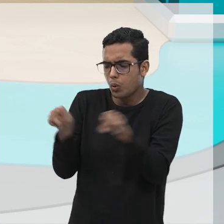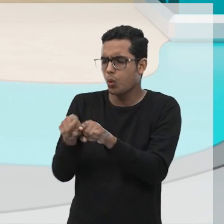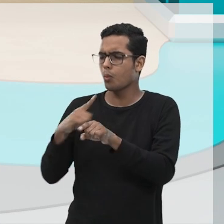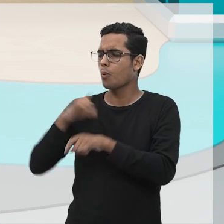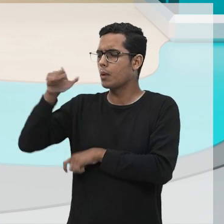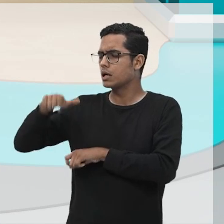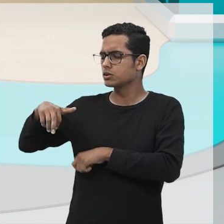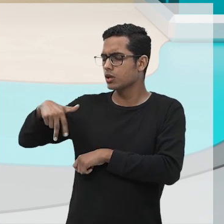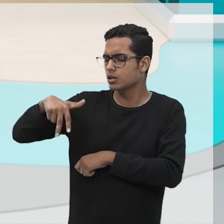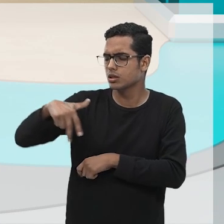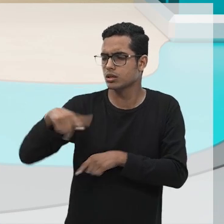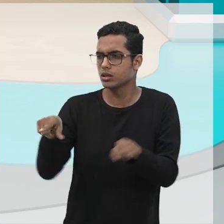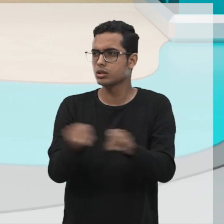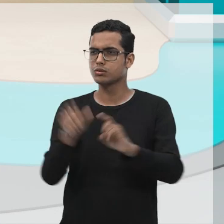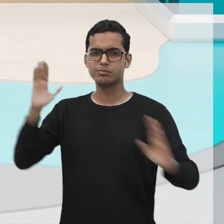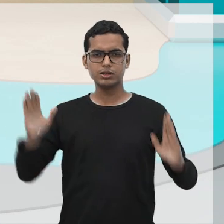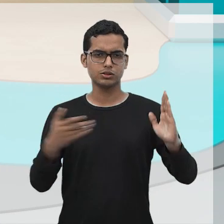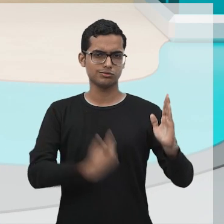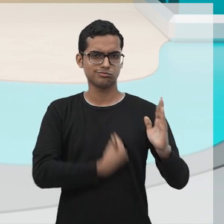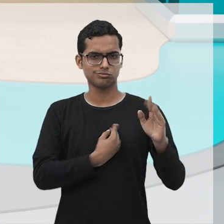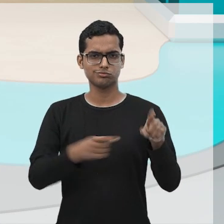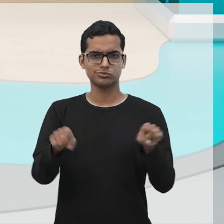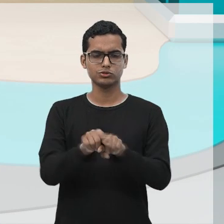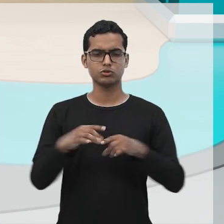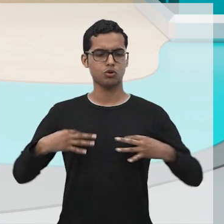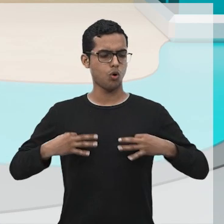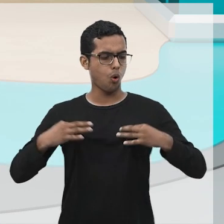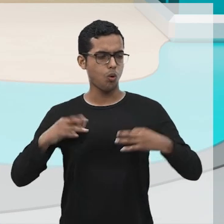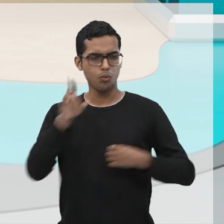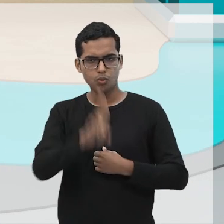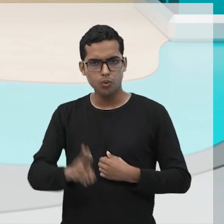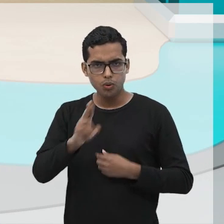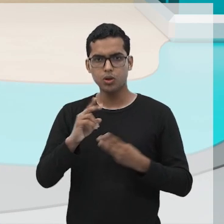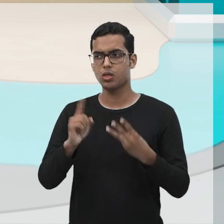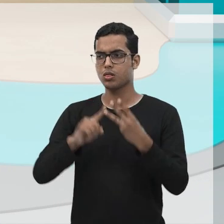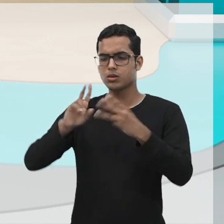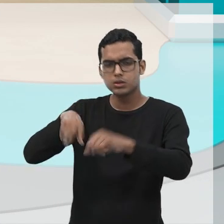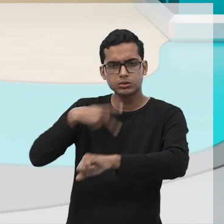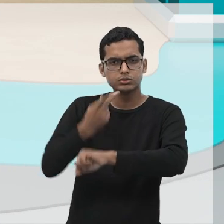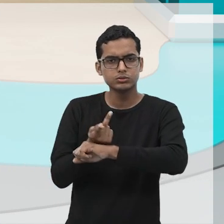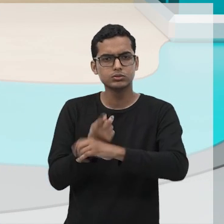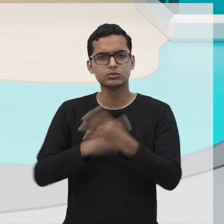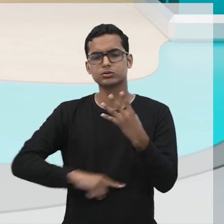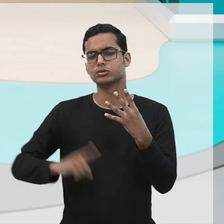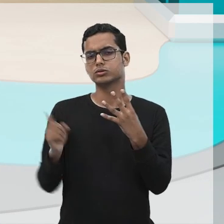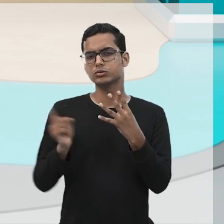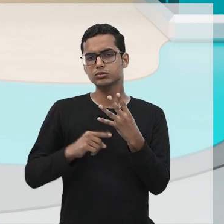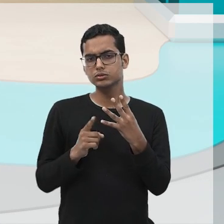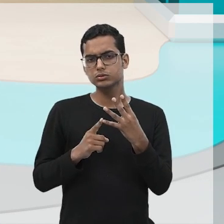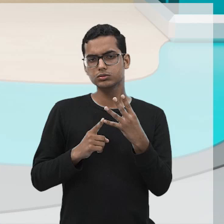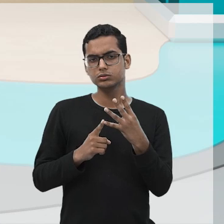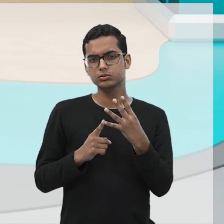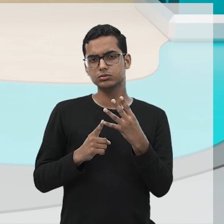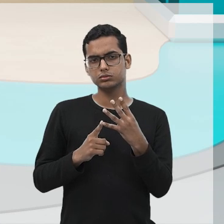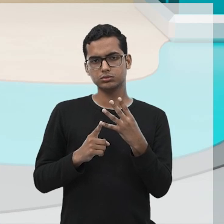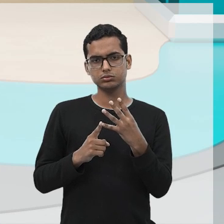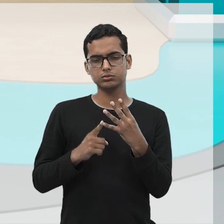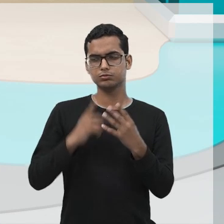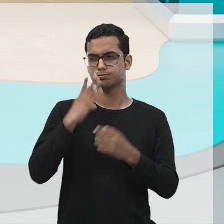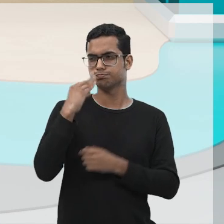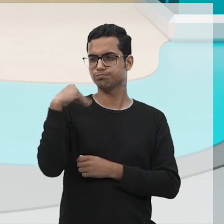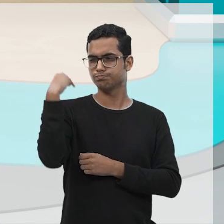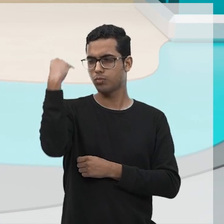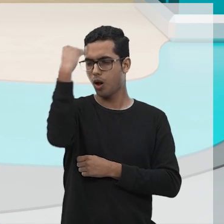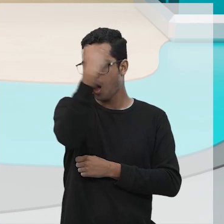época ele vivia, quais os trajes que ele usava. E depois ele vai fazer, ou seja, uma maquiagem